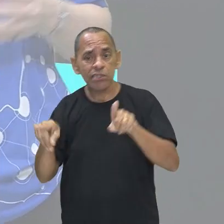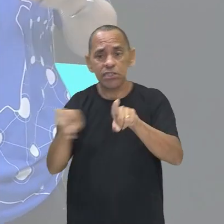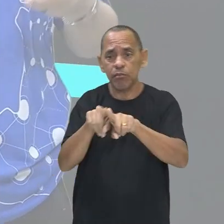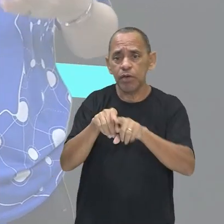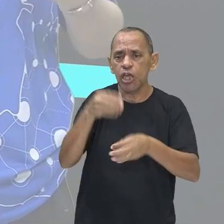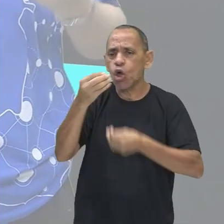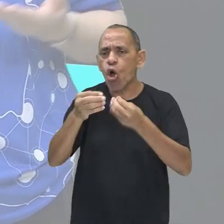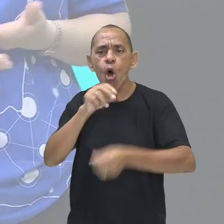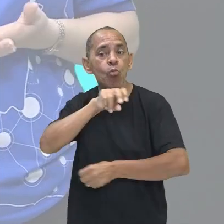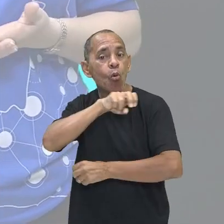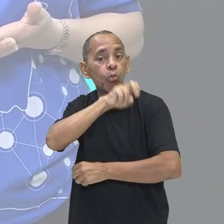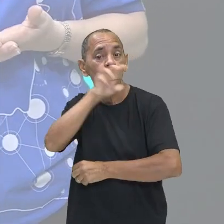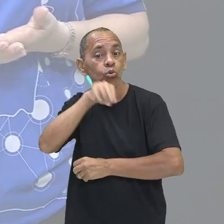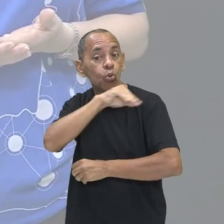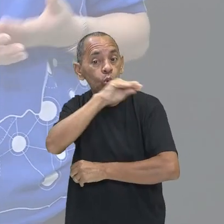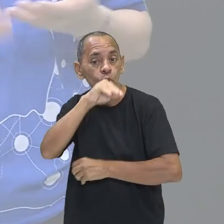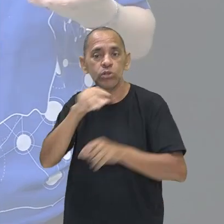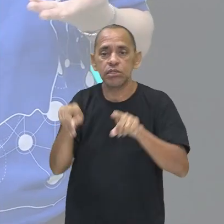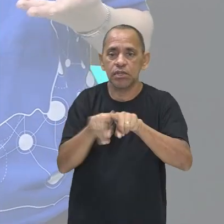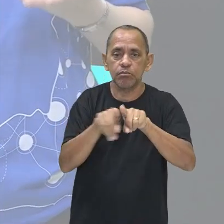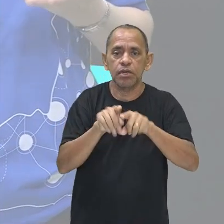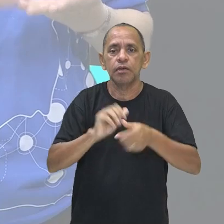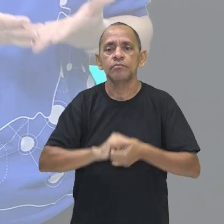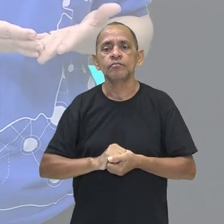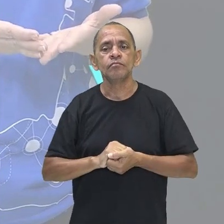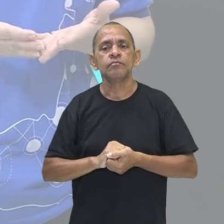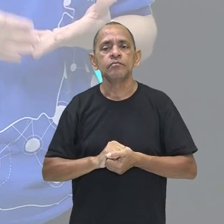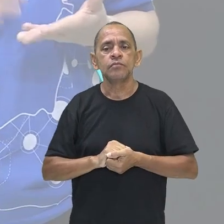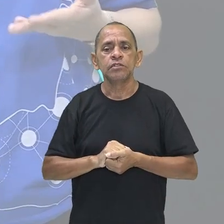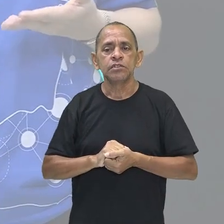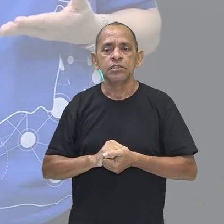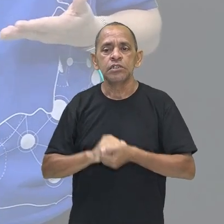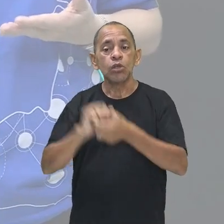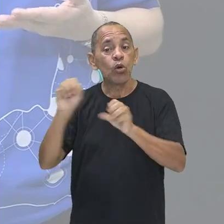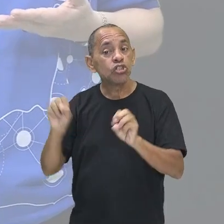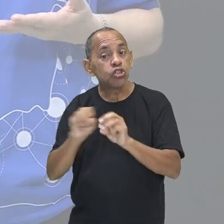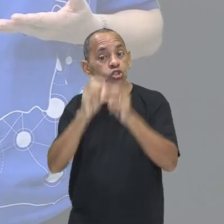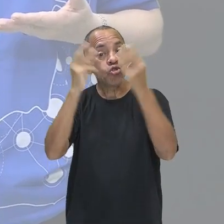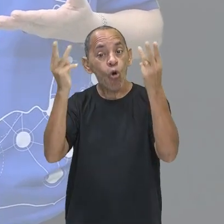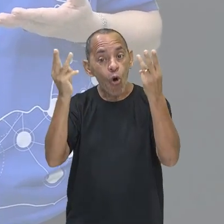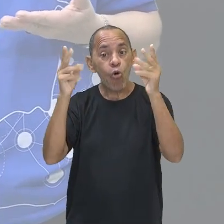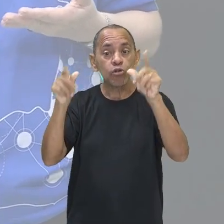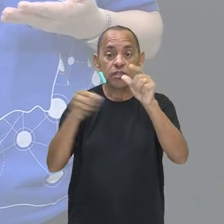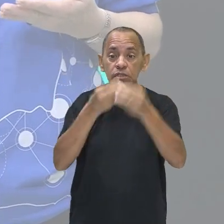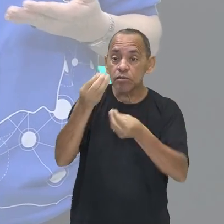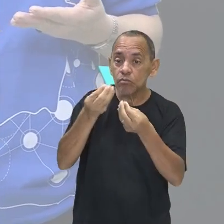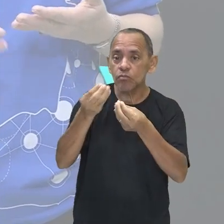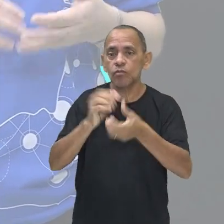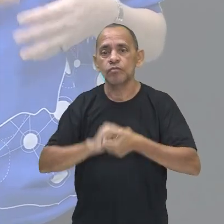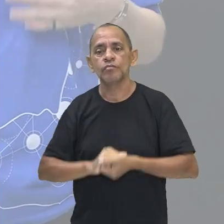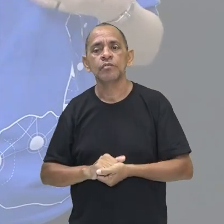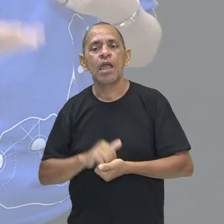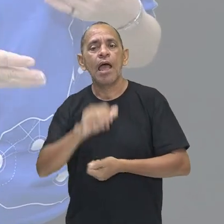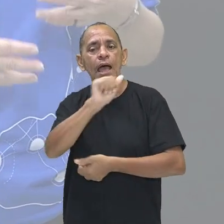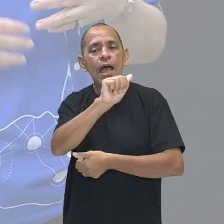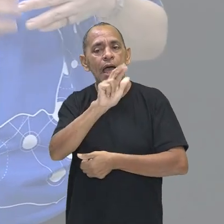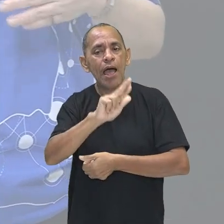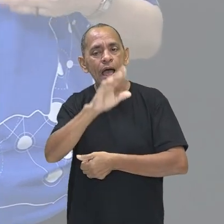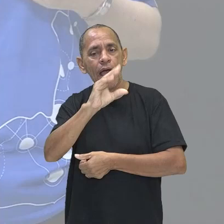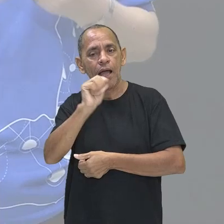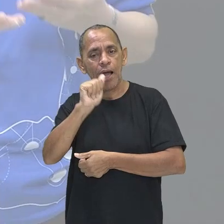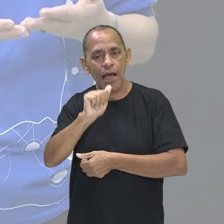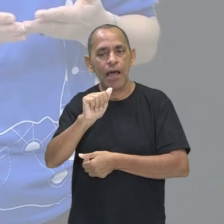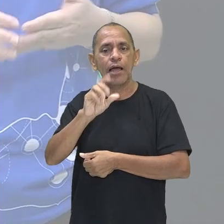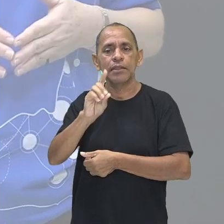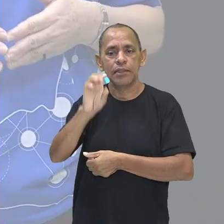esse show, que é chamado de essa composição de Arca de Noé, e lá tem muitas músicas, tem a porta, tem